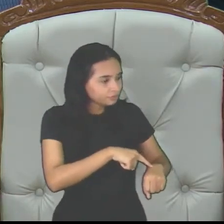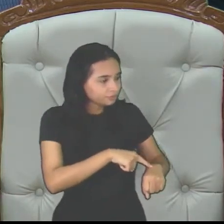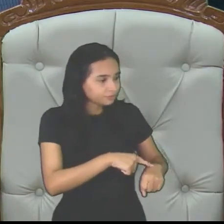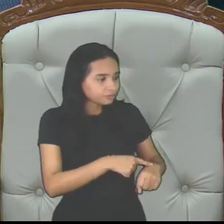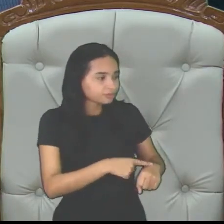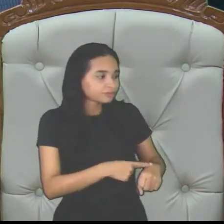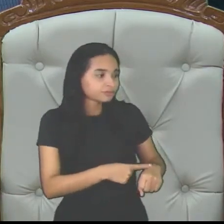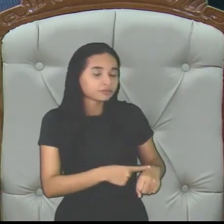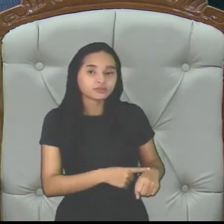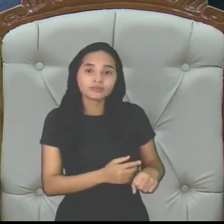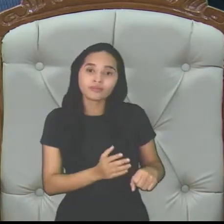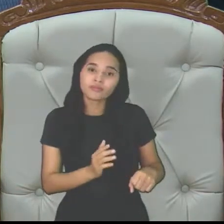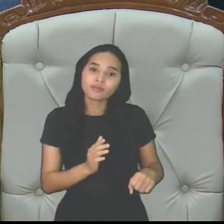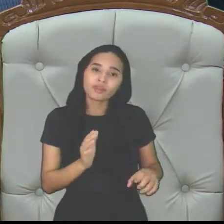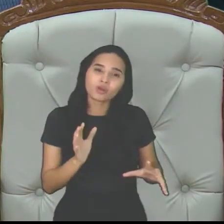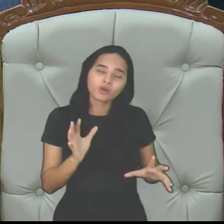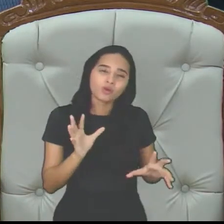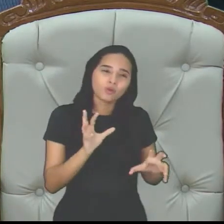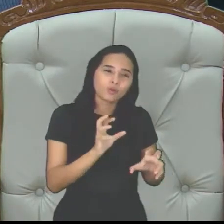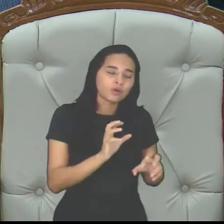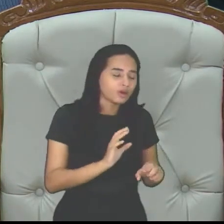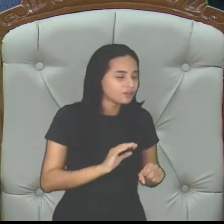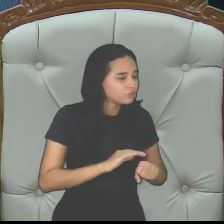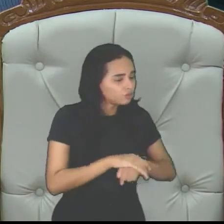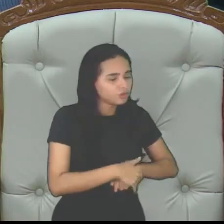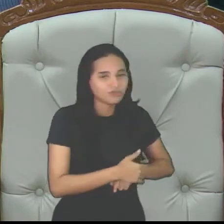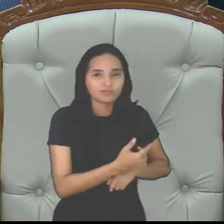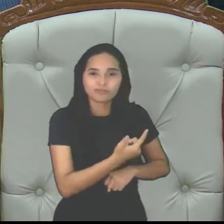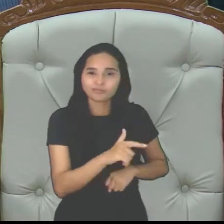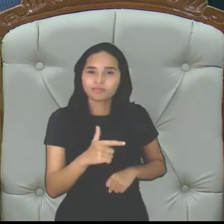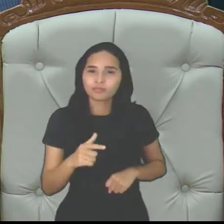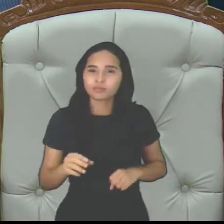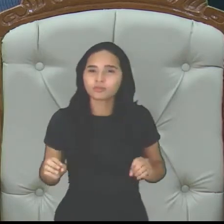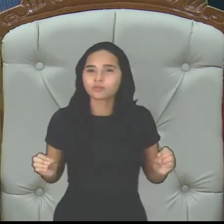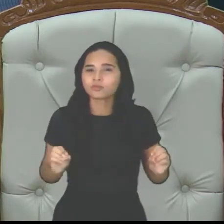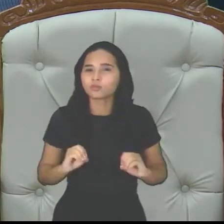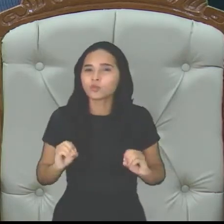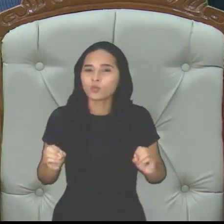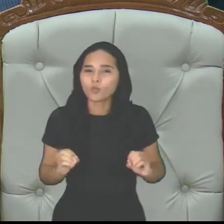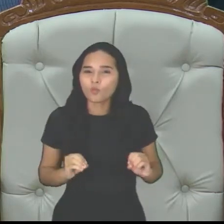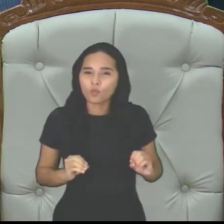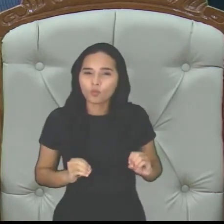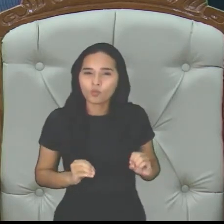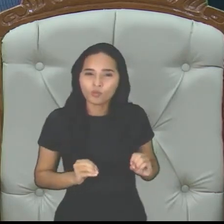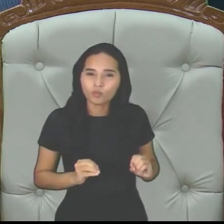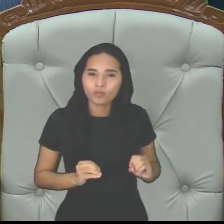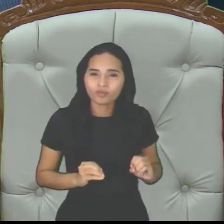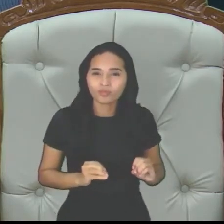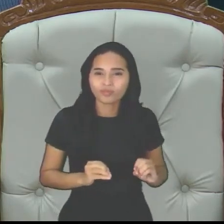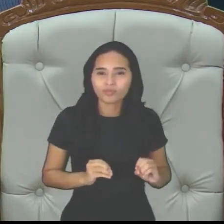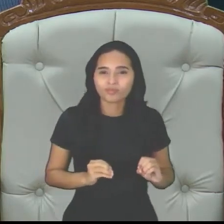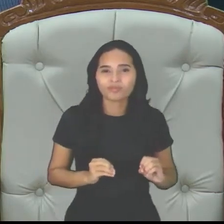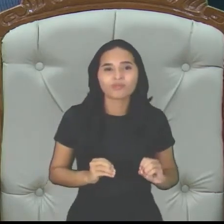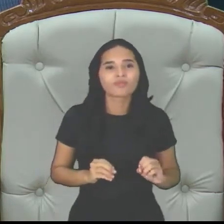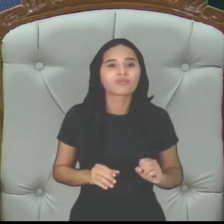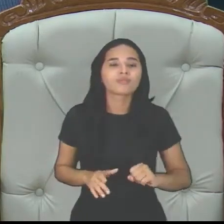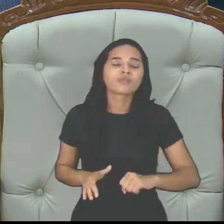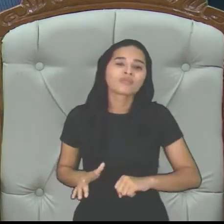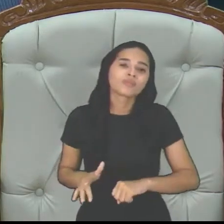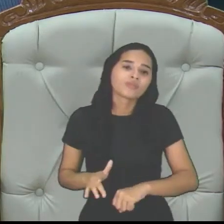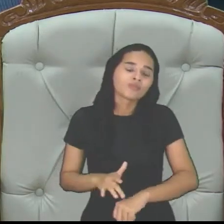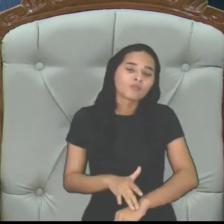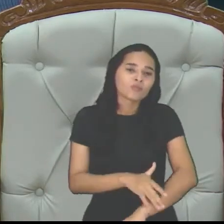esquisito, à noite, quando não tem mais os transeuntes nas ruas, quando os carros